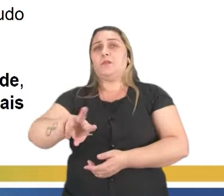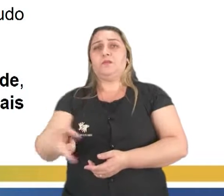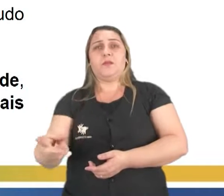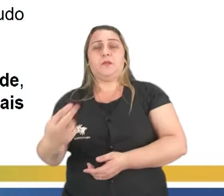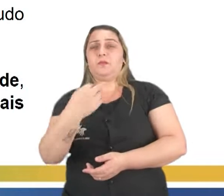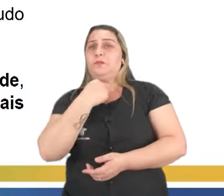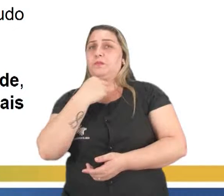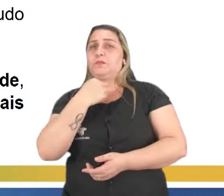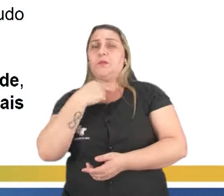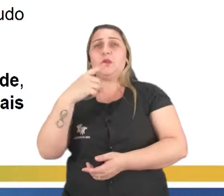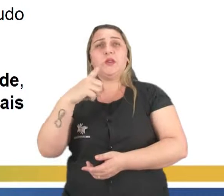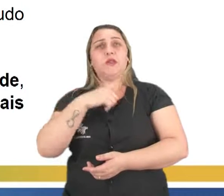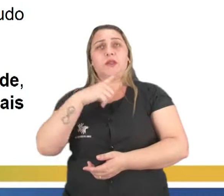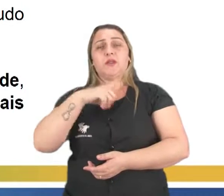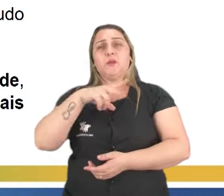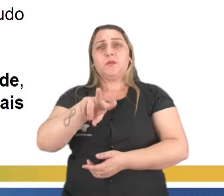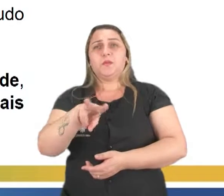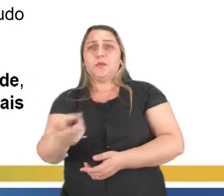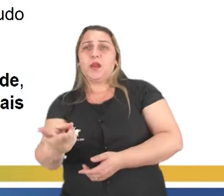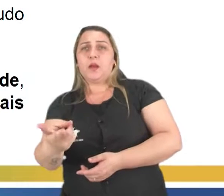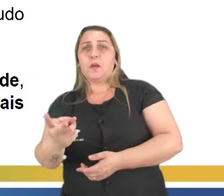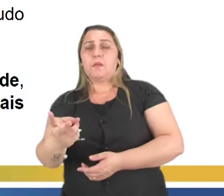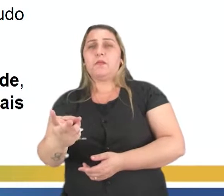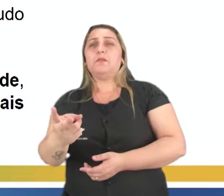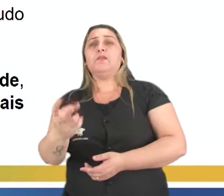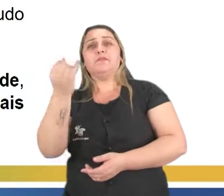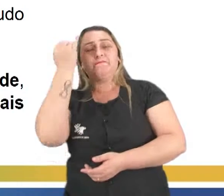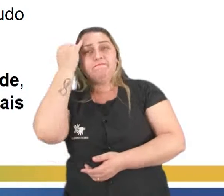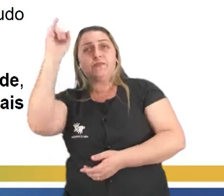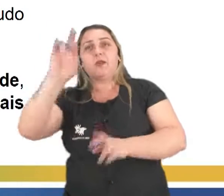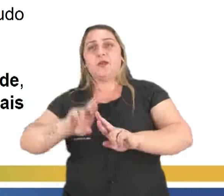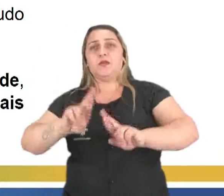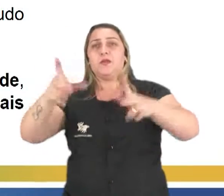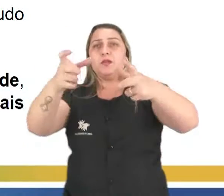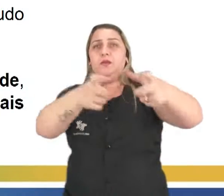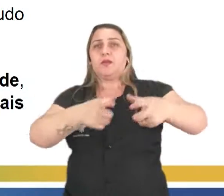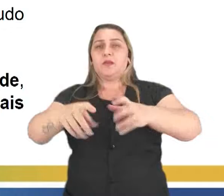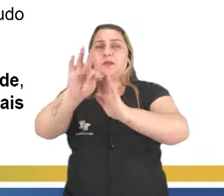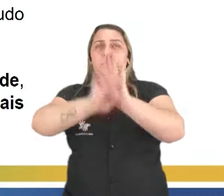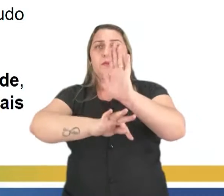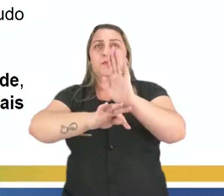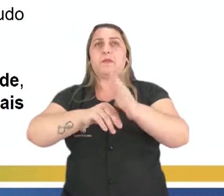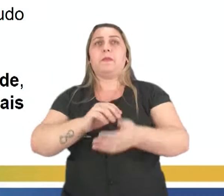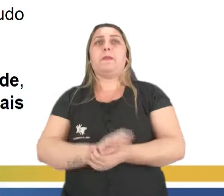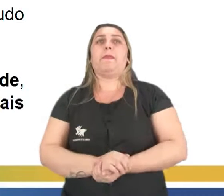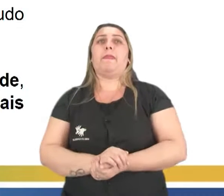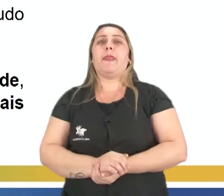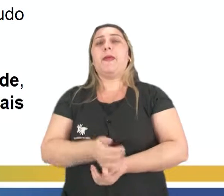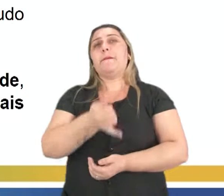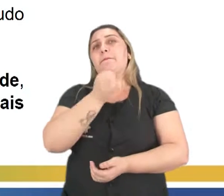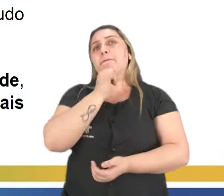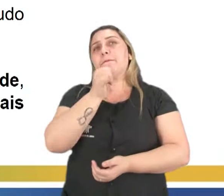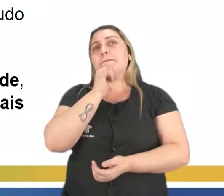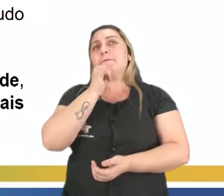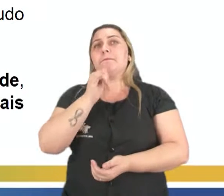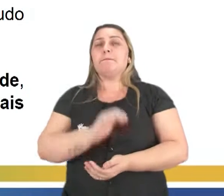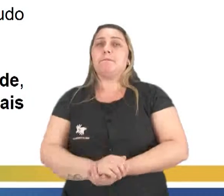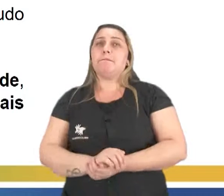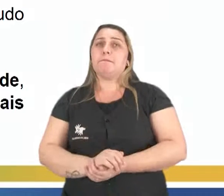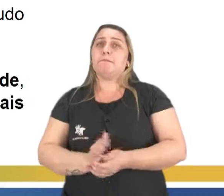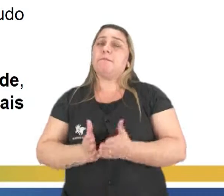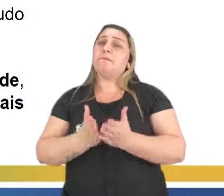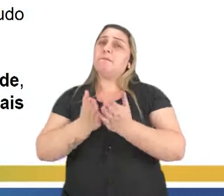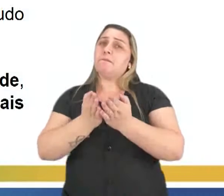Não pode haver contradições de ideias entre diferentes partes do texto. Como exemplo, vamos citar aí,